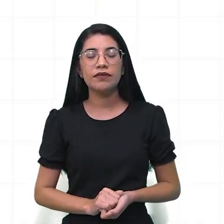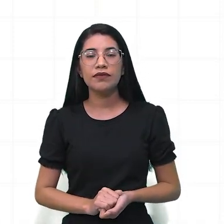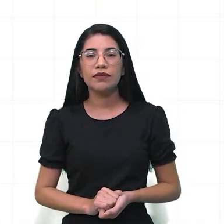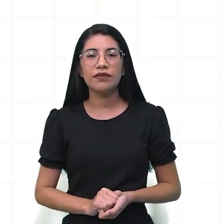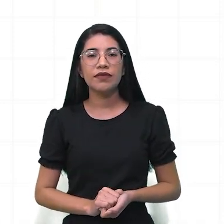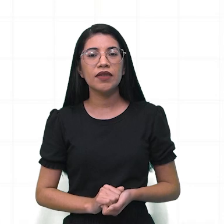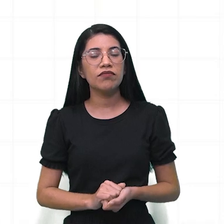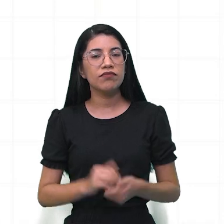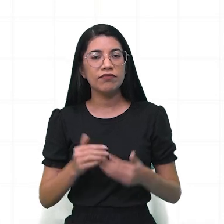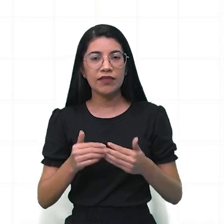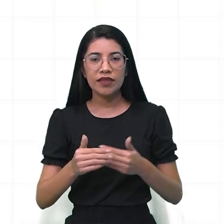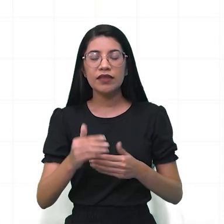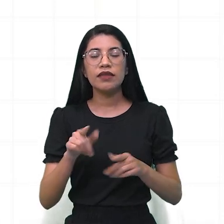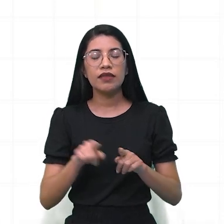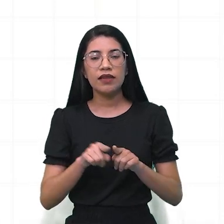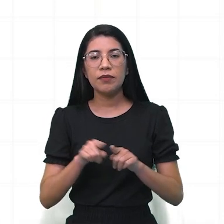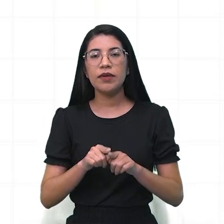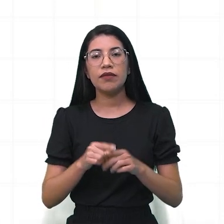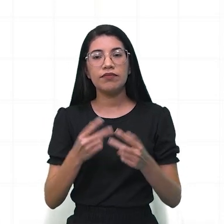por diante.